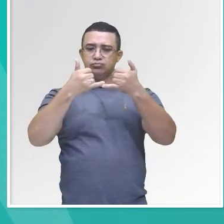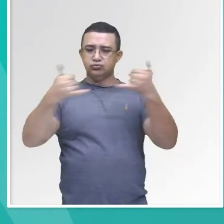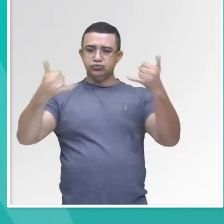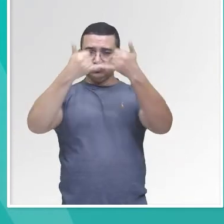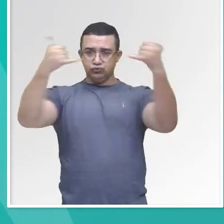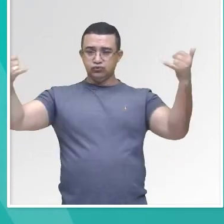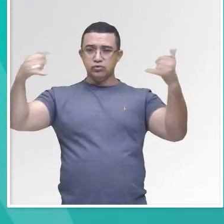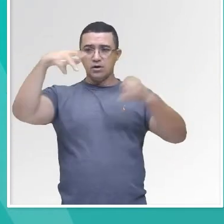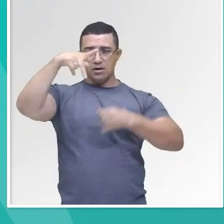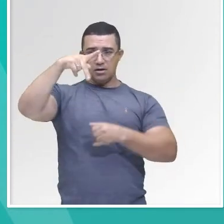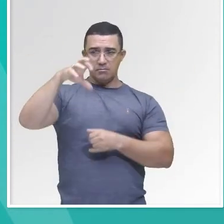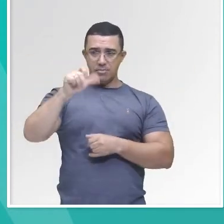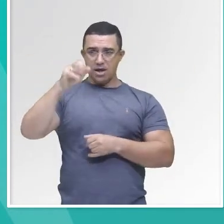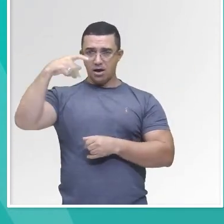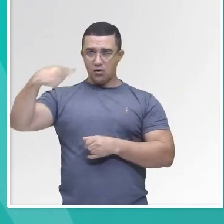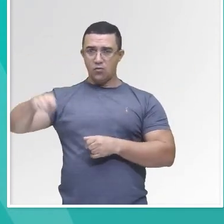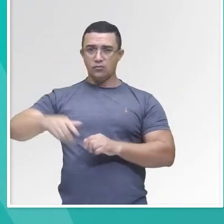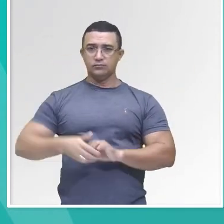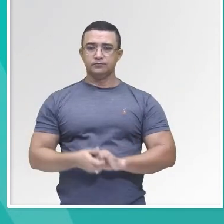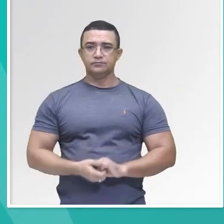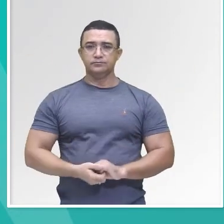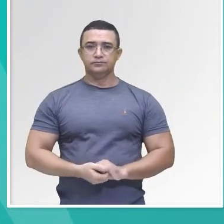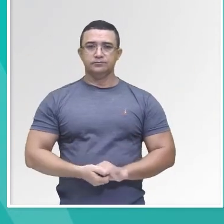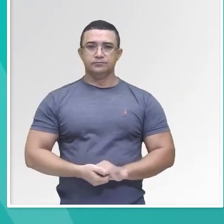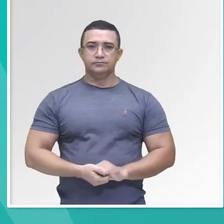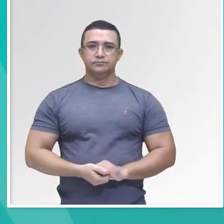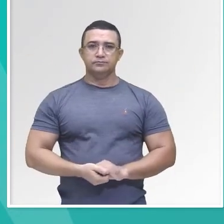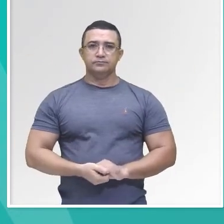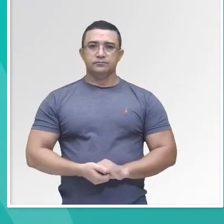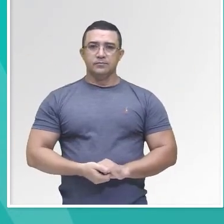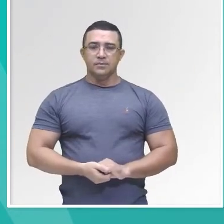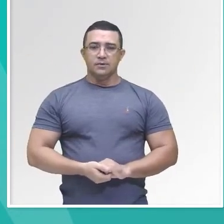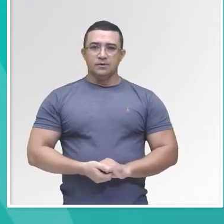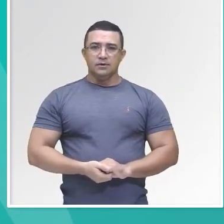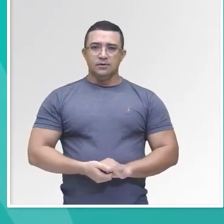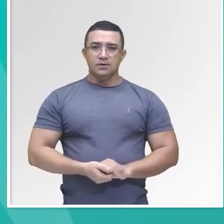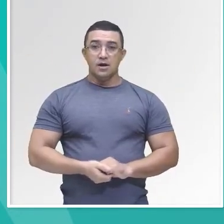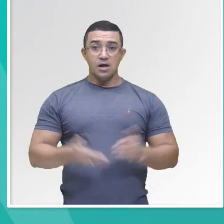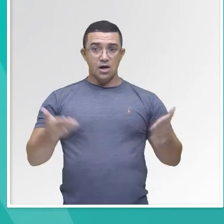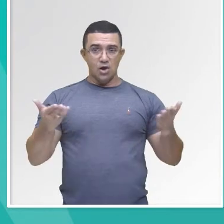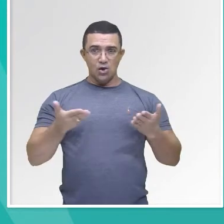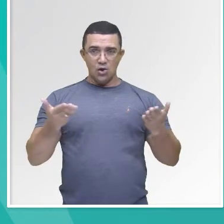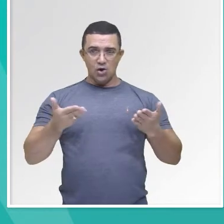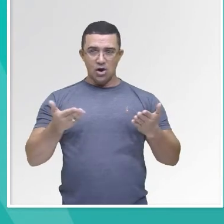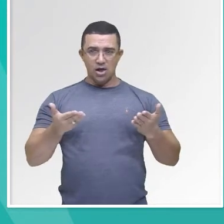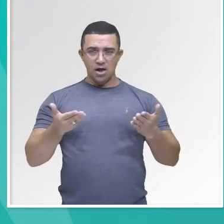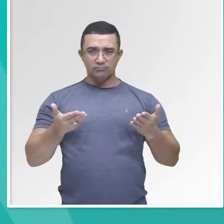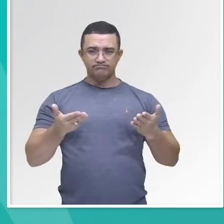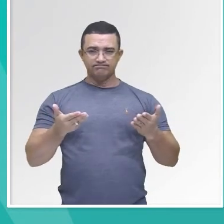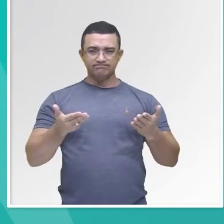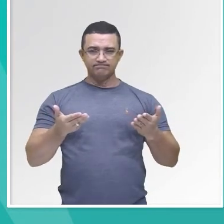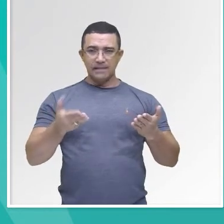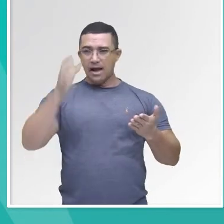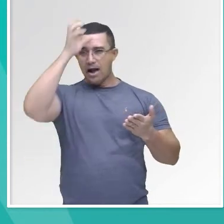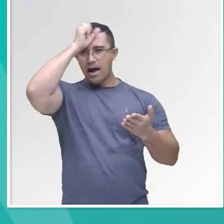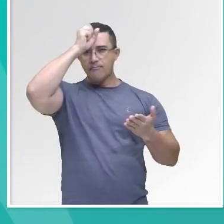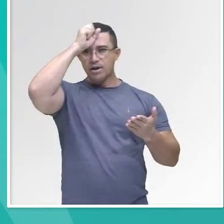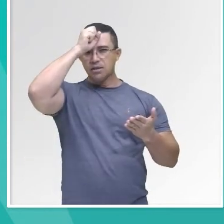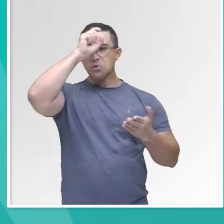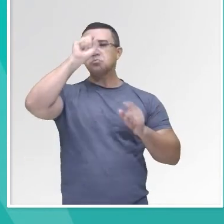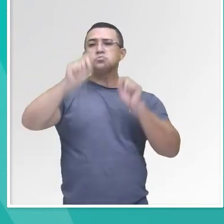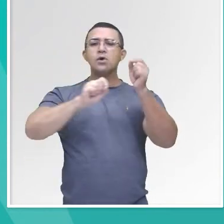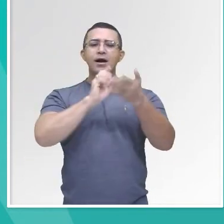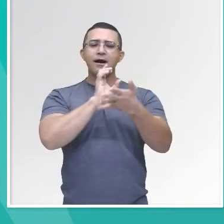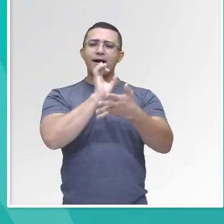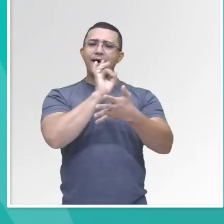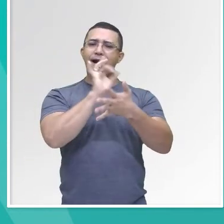peões. Certo? Muito bem. E agora nós iremos aprender o que cada um deles faz dentro do jogo